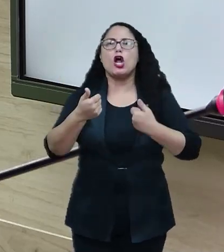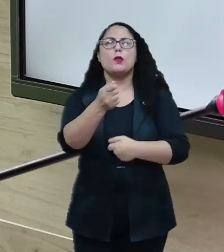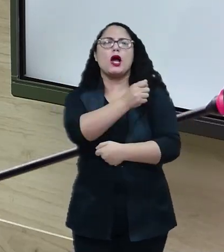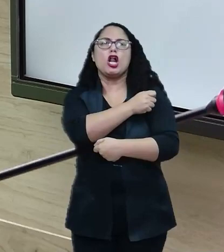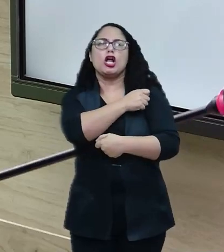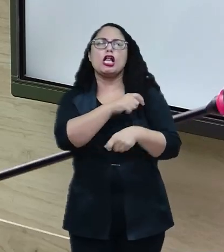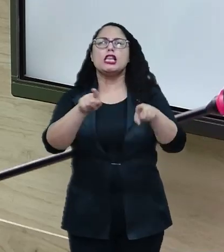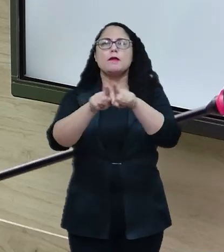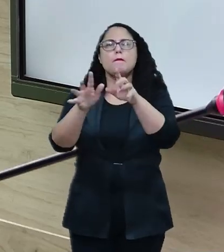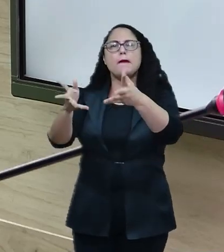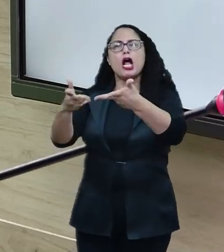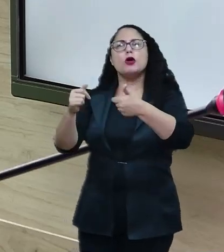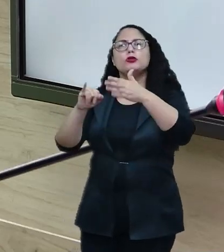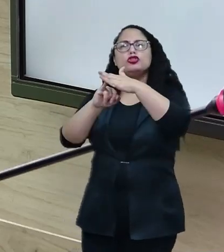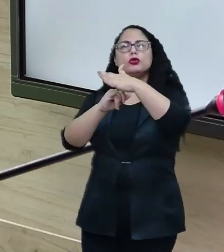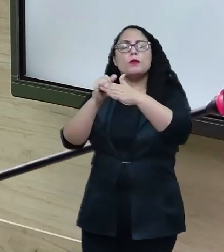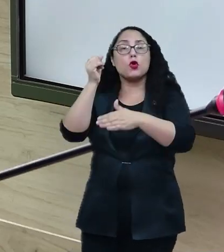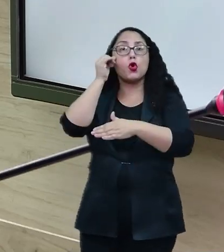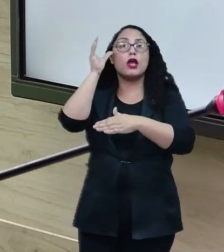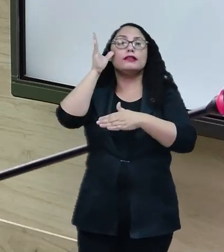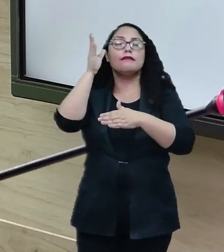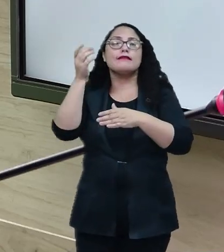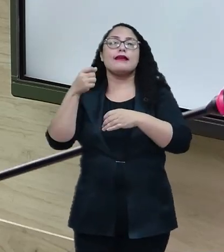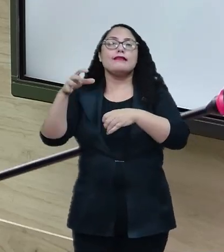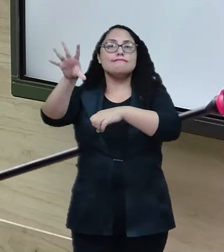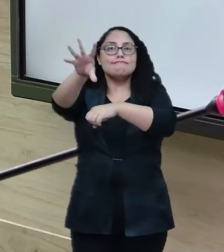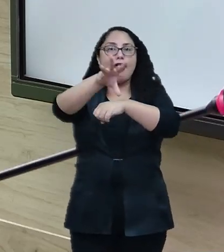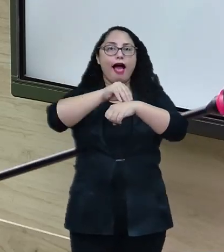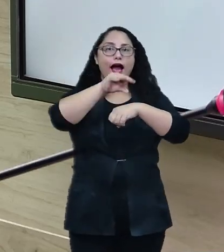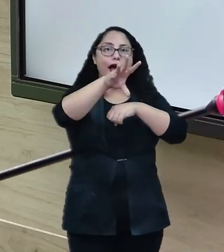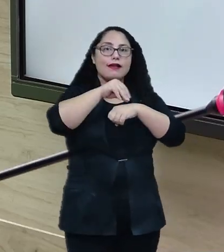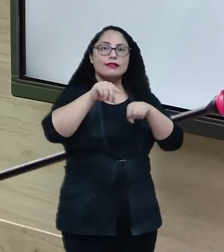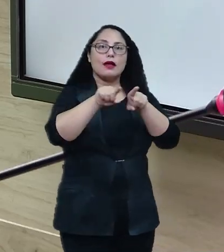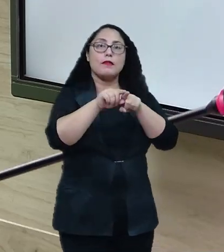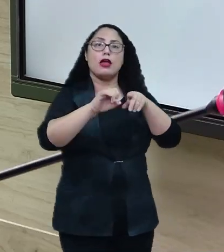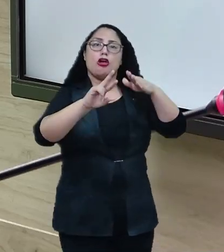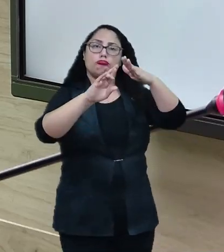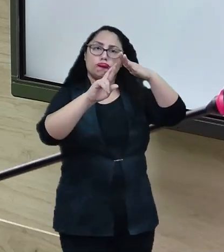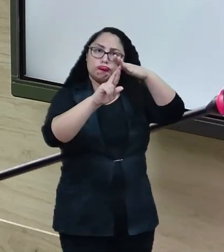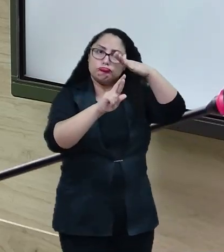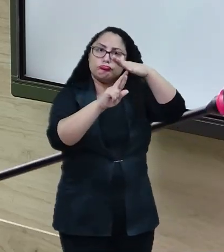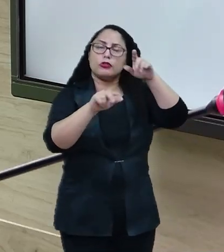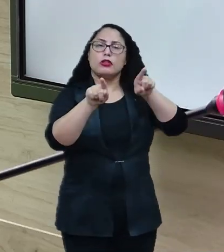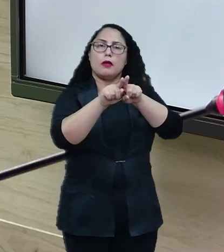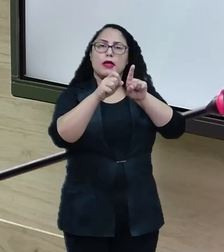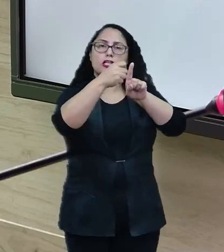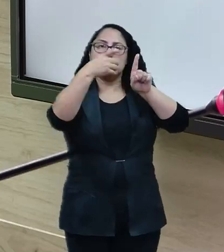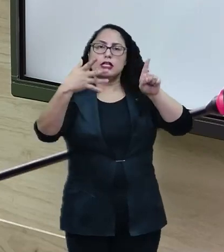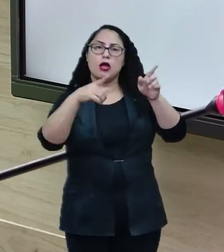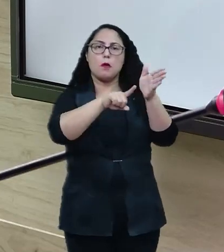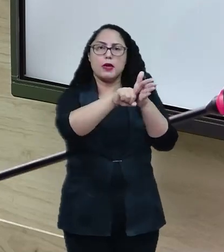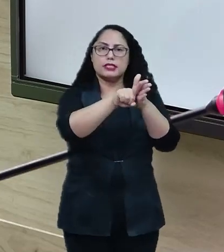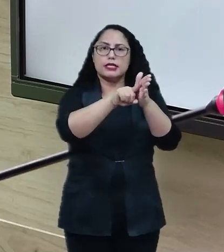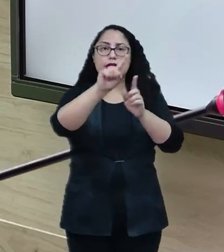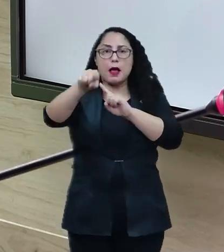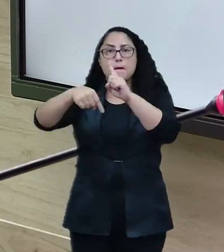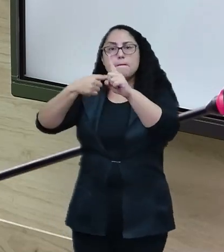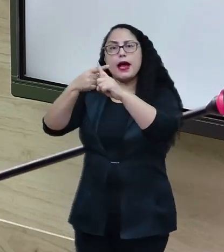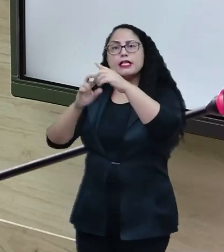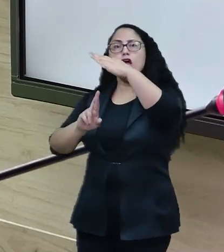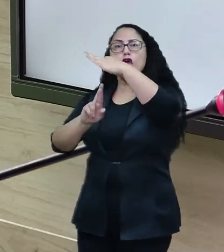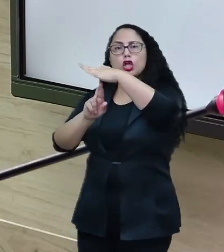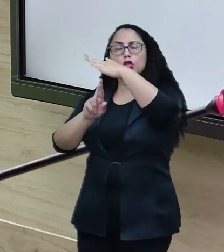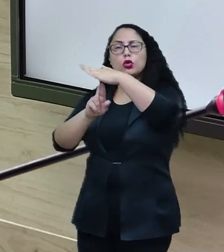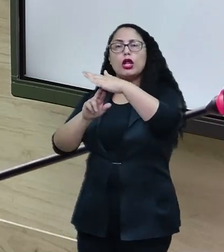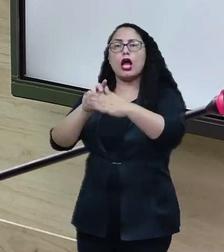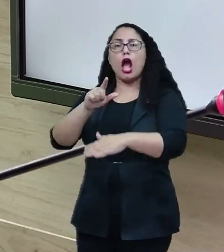estudante, é rico para a instituição, pelo conhecimento que eles trazem. E aí a pró-reitoria de ensino, a de pesquisa e de extensão, mais a reitoria,